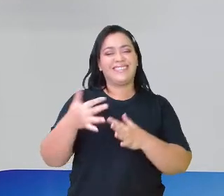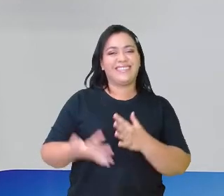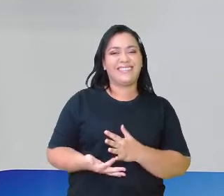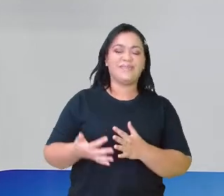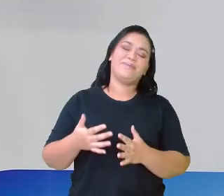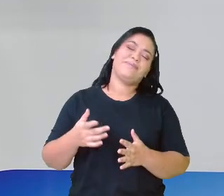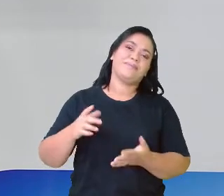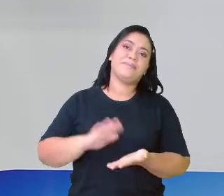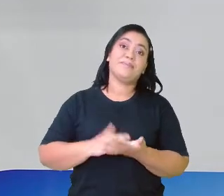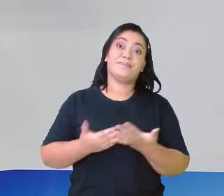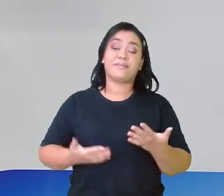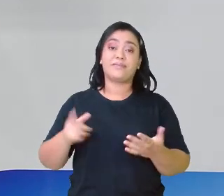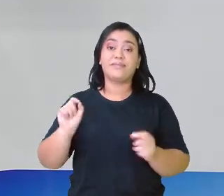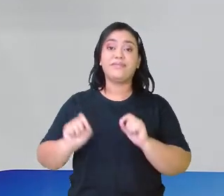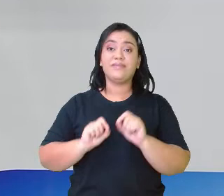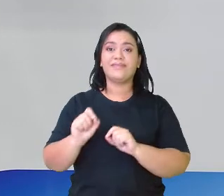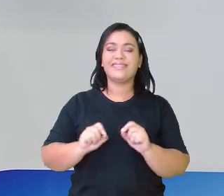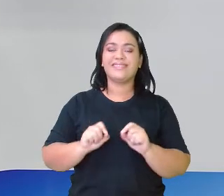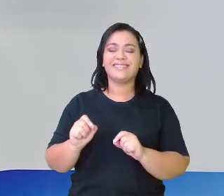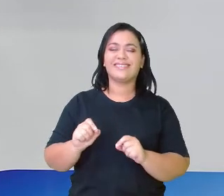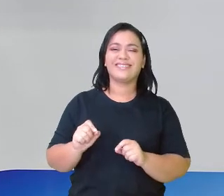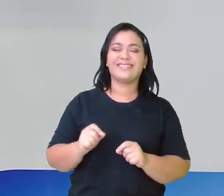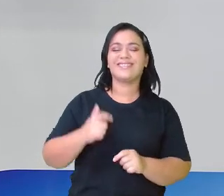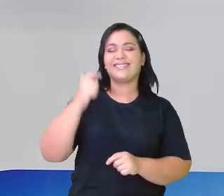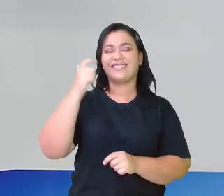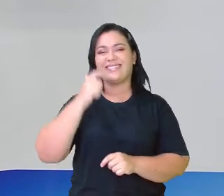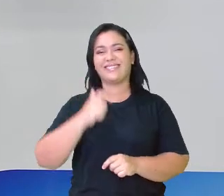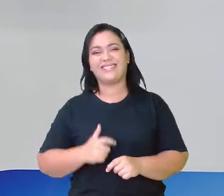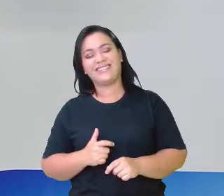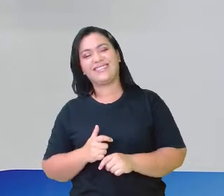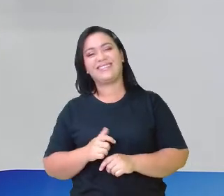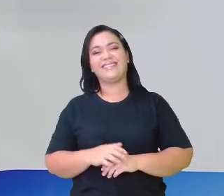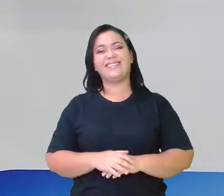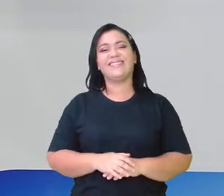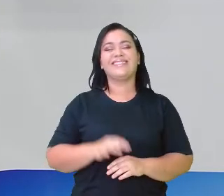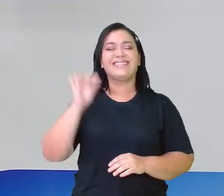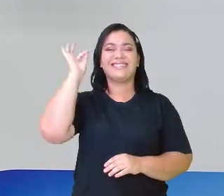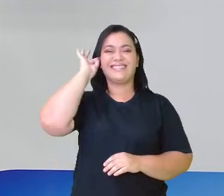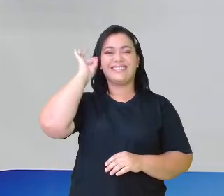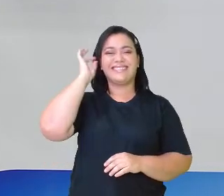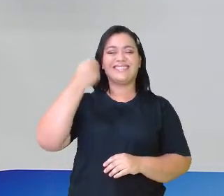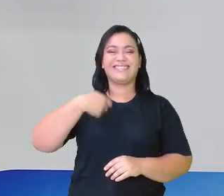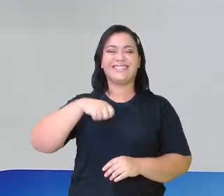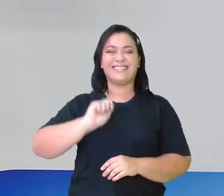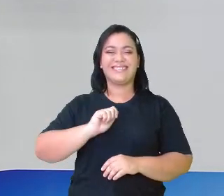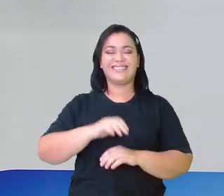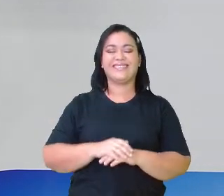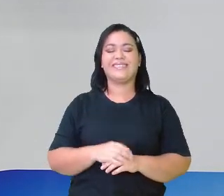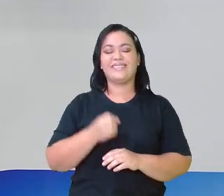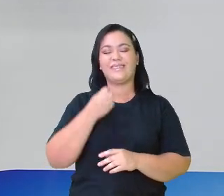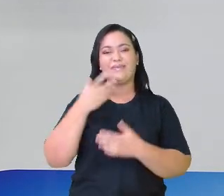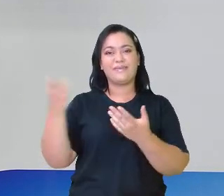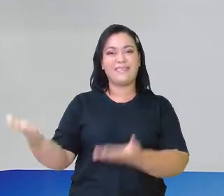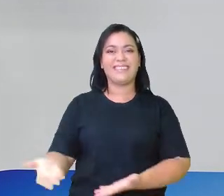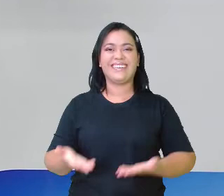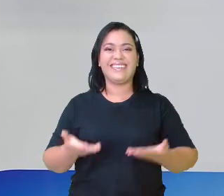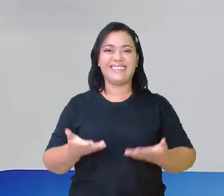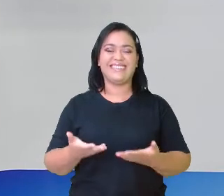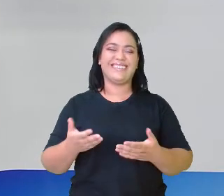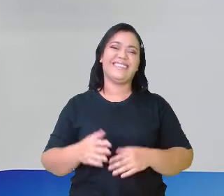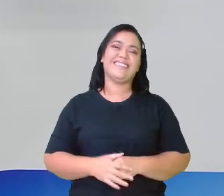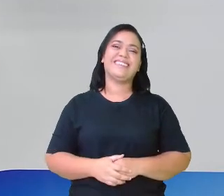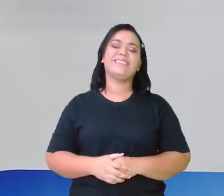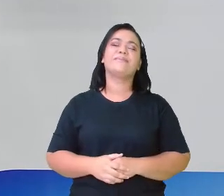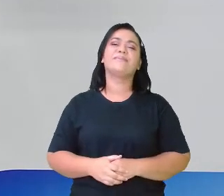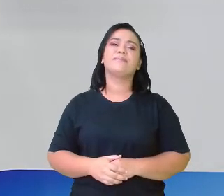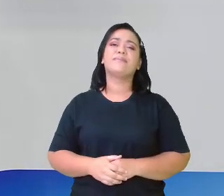Libras, a nossa amável, adorável, maravilhosa Gisela. Seja muito bem-vinda,